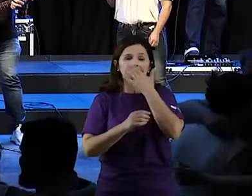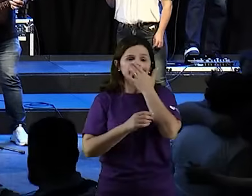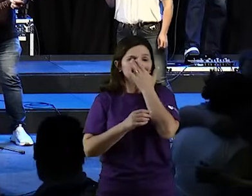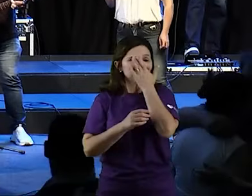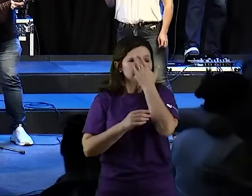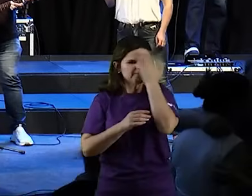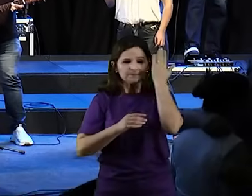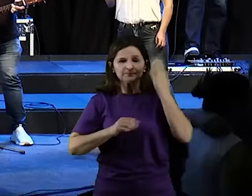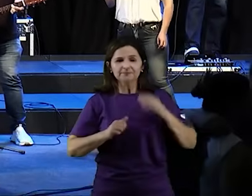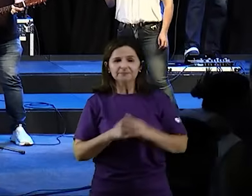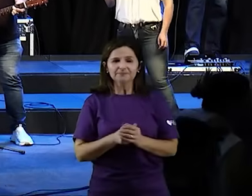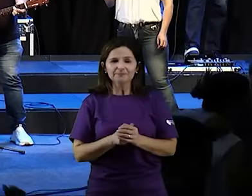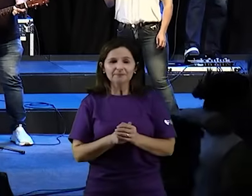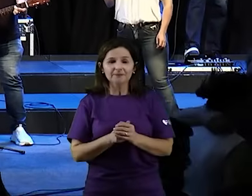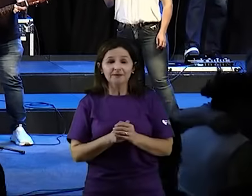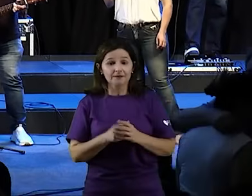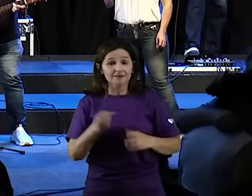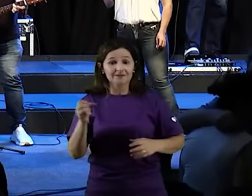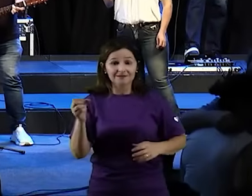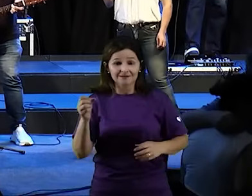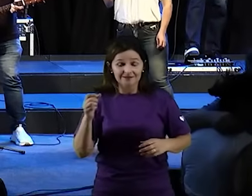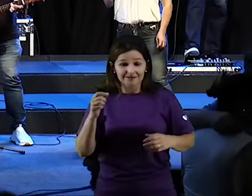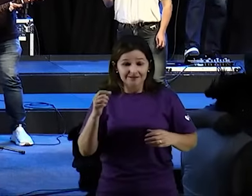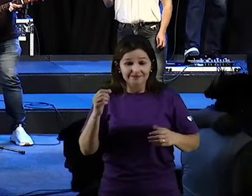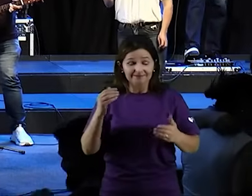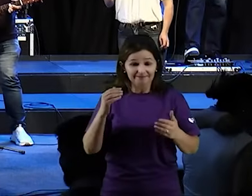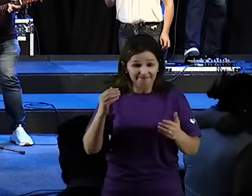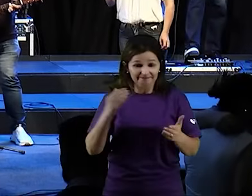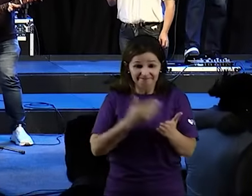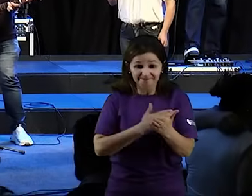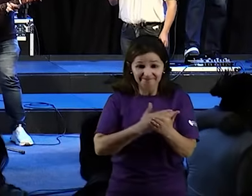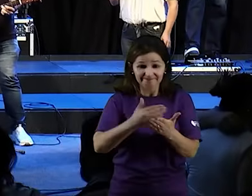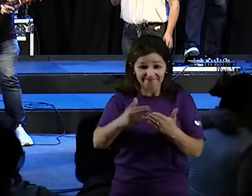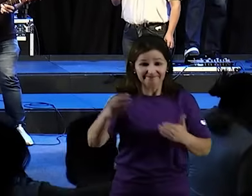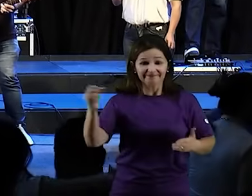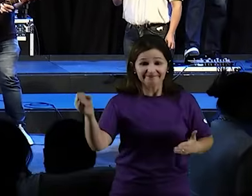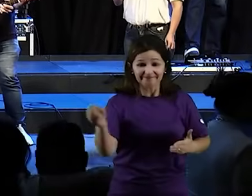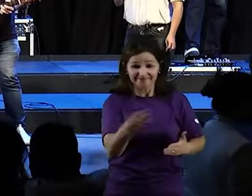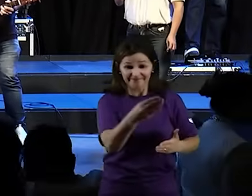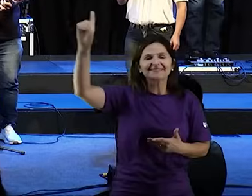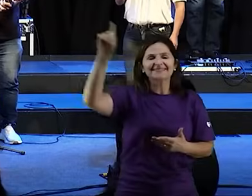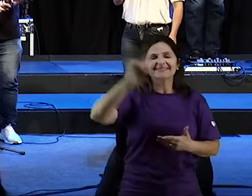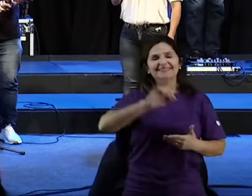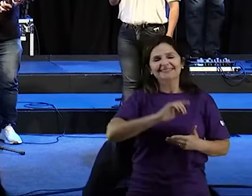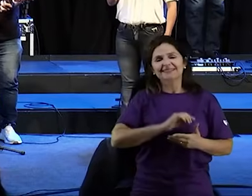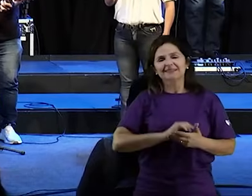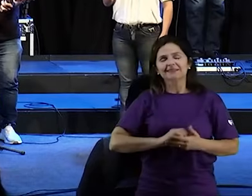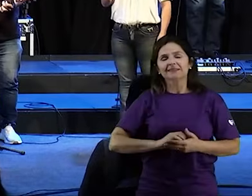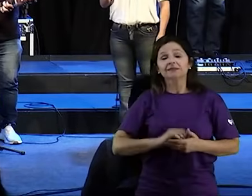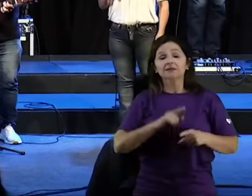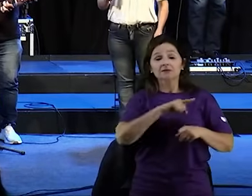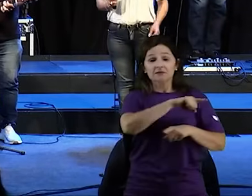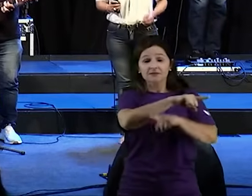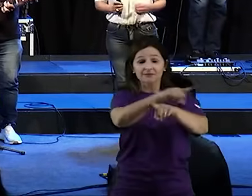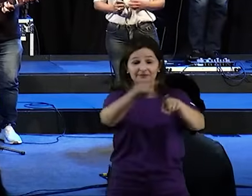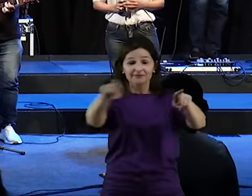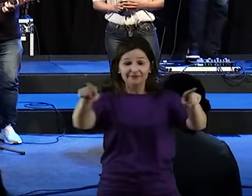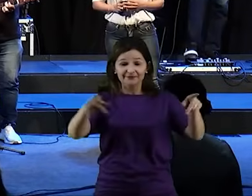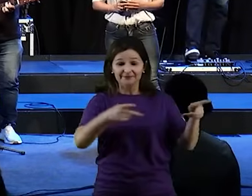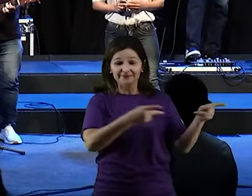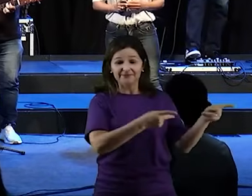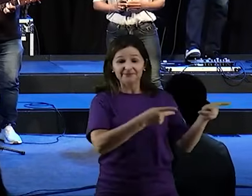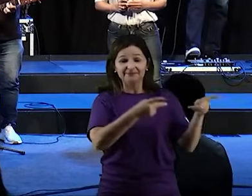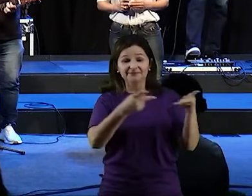você vamos começar de novo vamos começar de novo você que nos visita